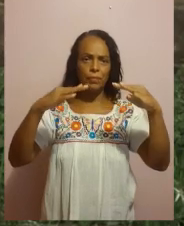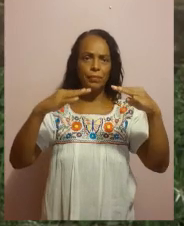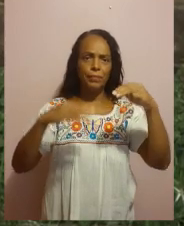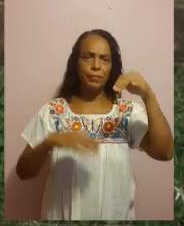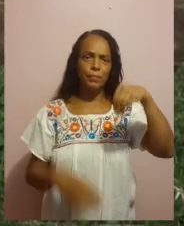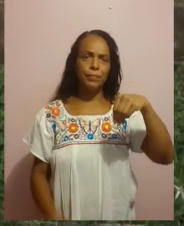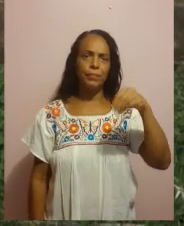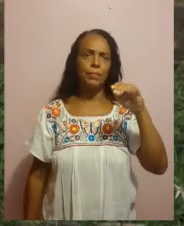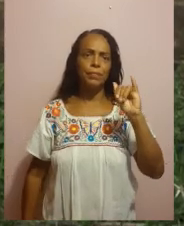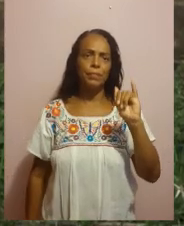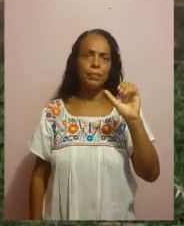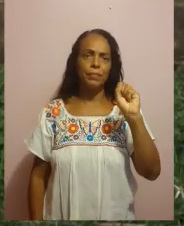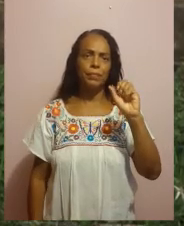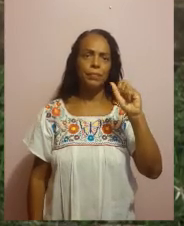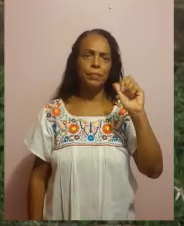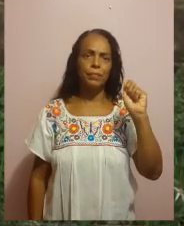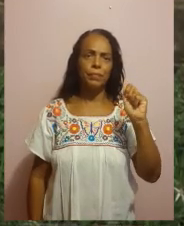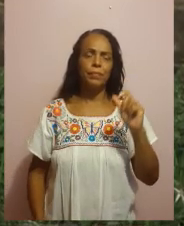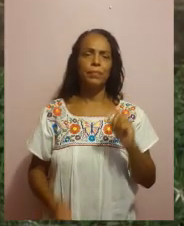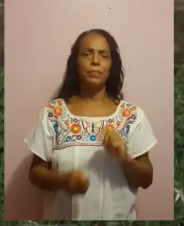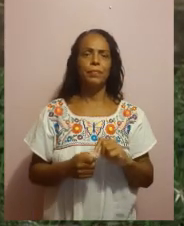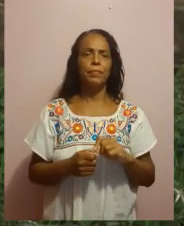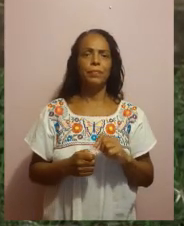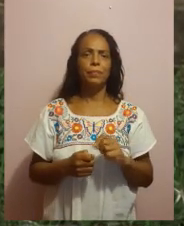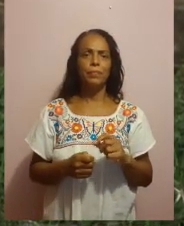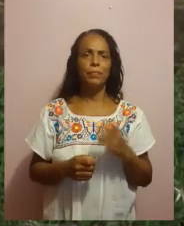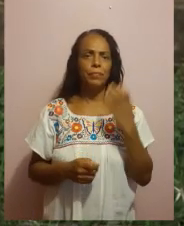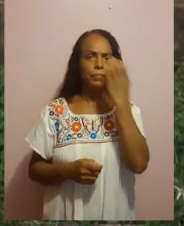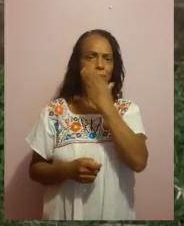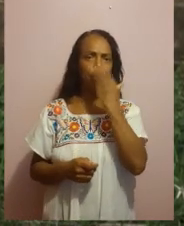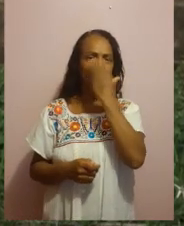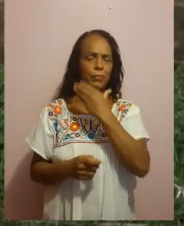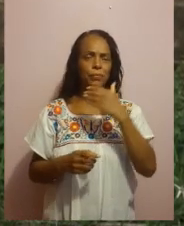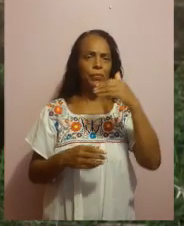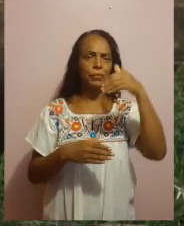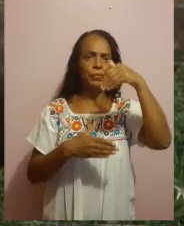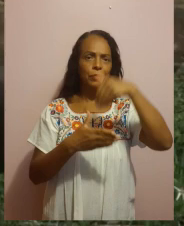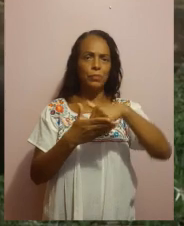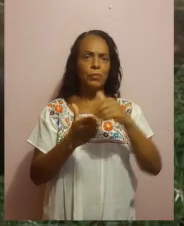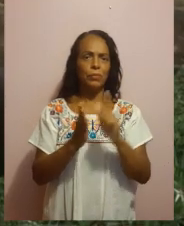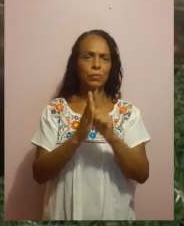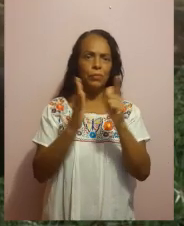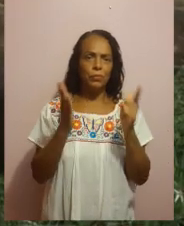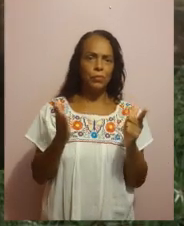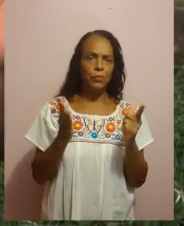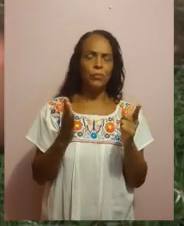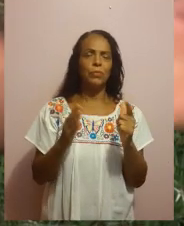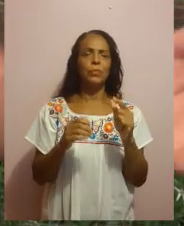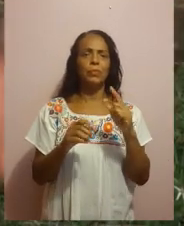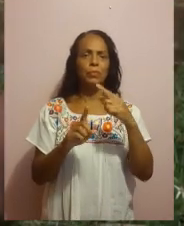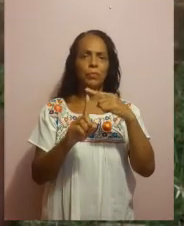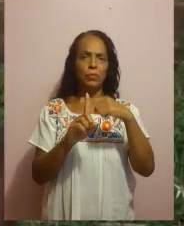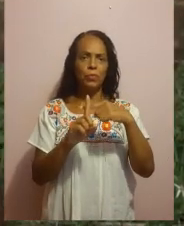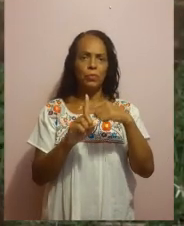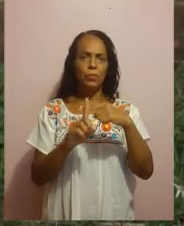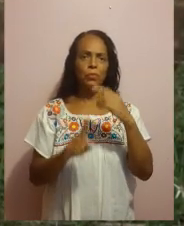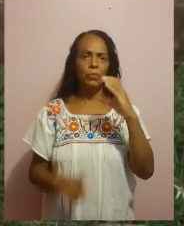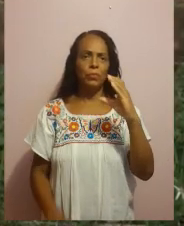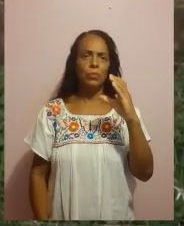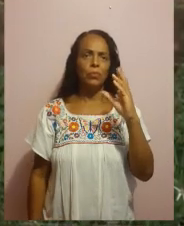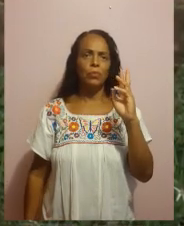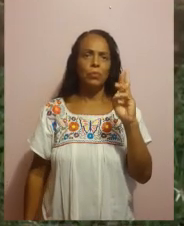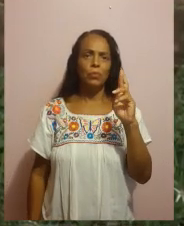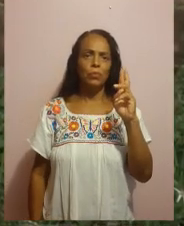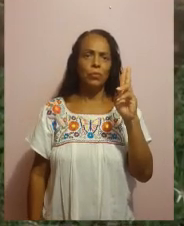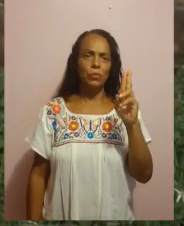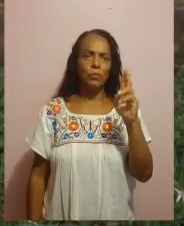missa, sendo hino do cruzeiro, só que conforme disse, fazendo